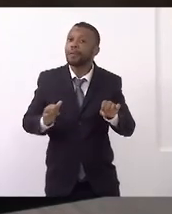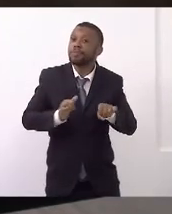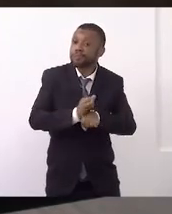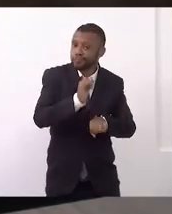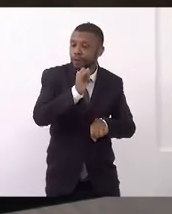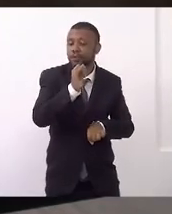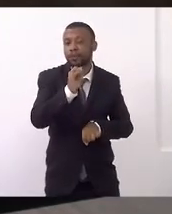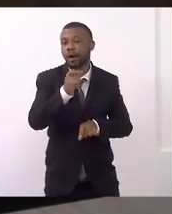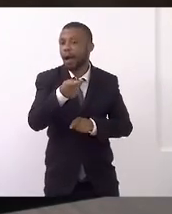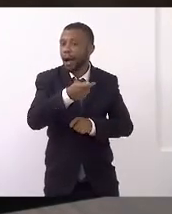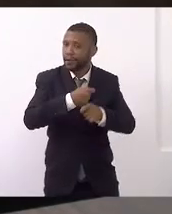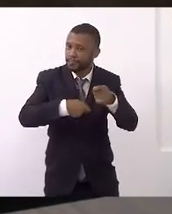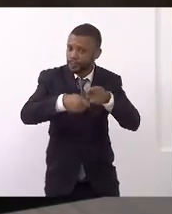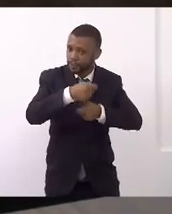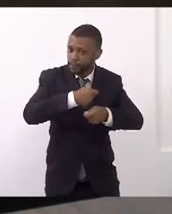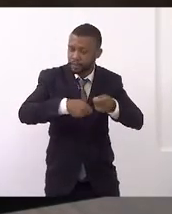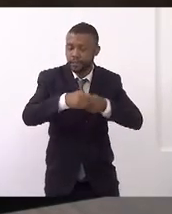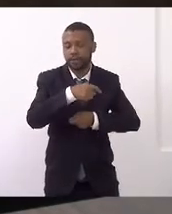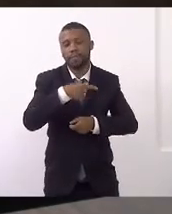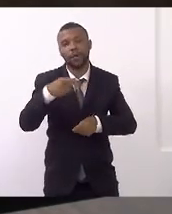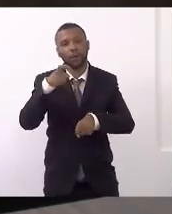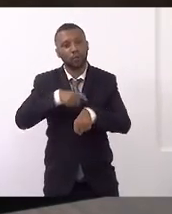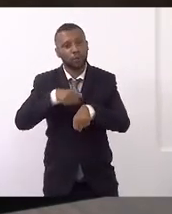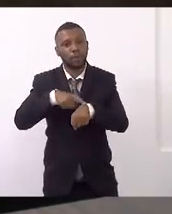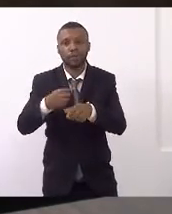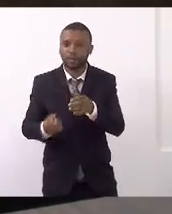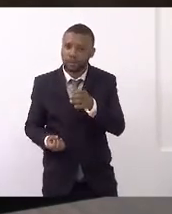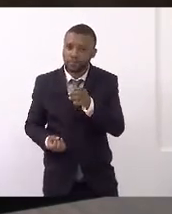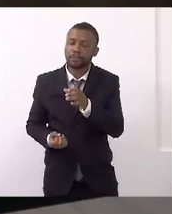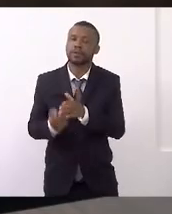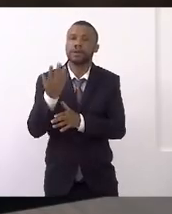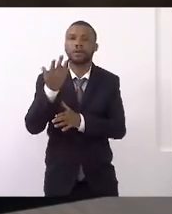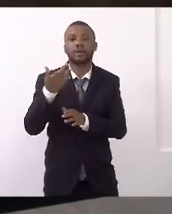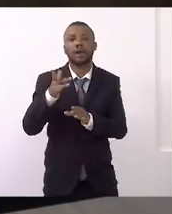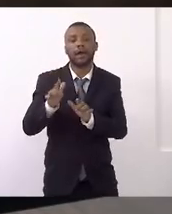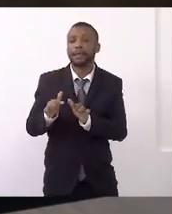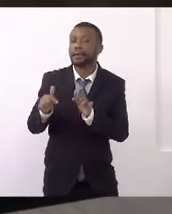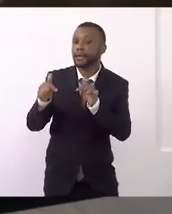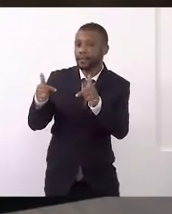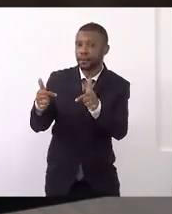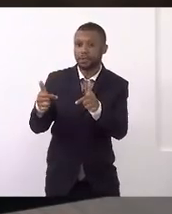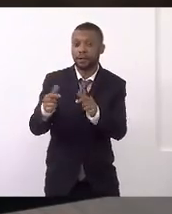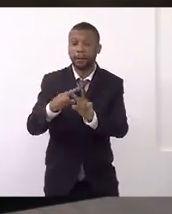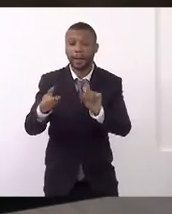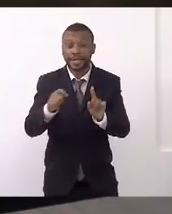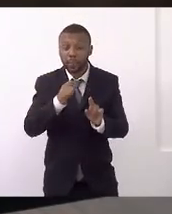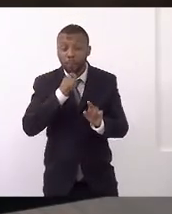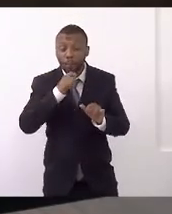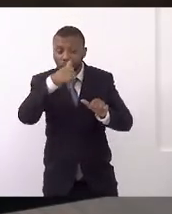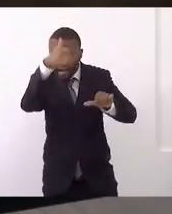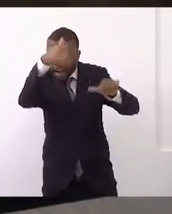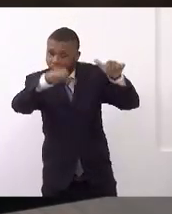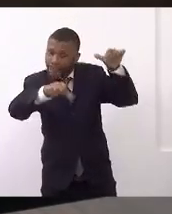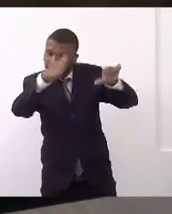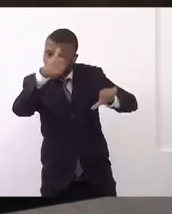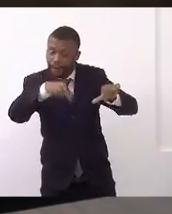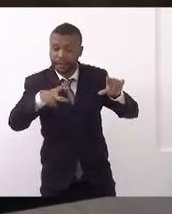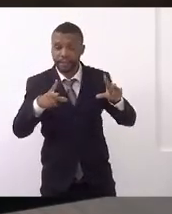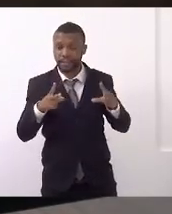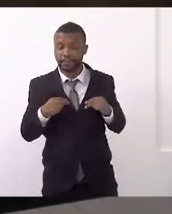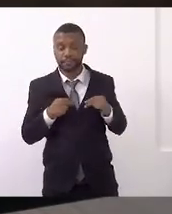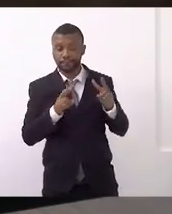administrativa quando da instauração do respectivo procedimento. Sem análise de mérito, senhor presidente, em